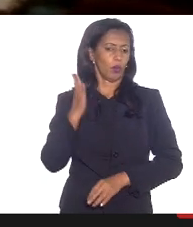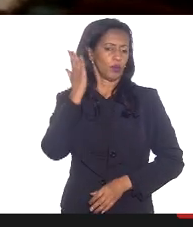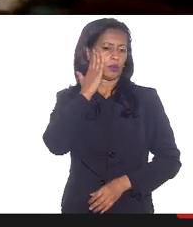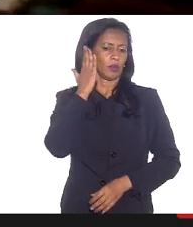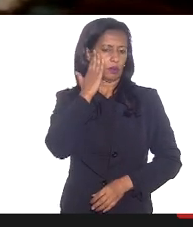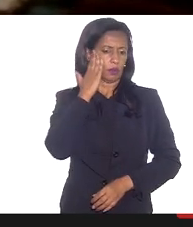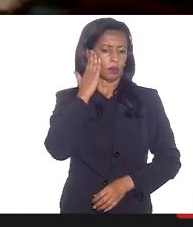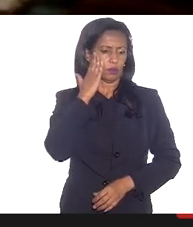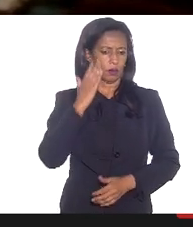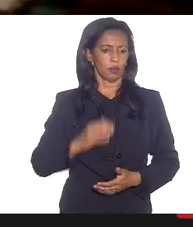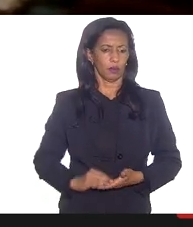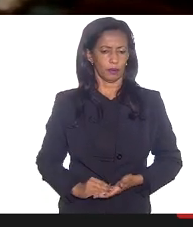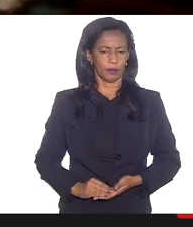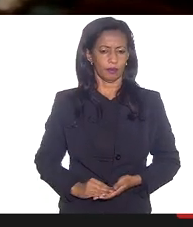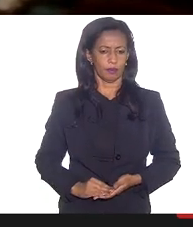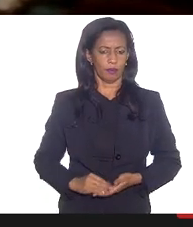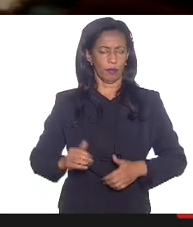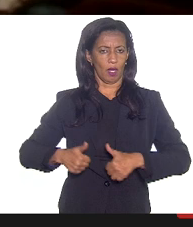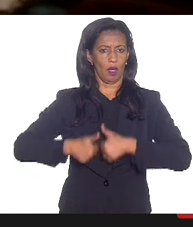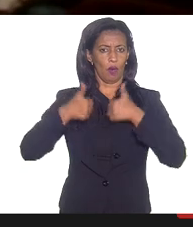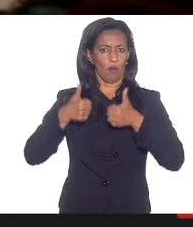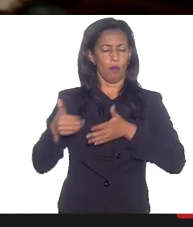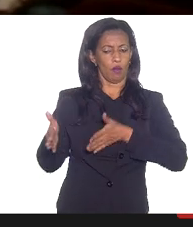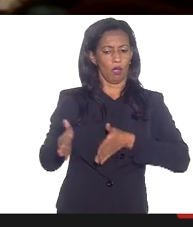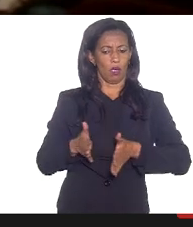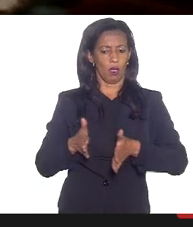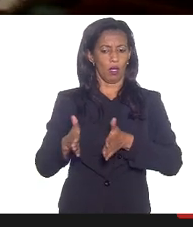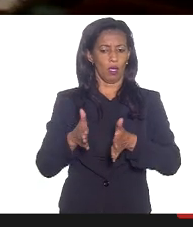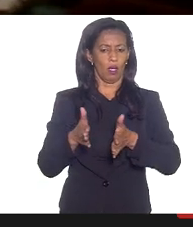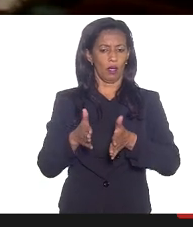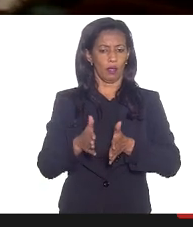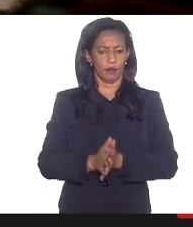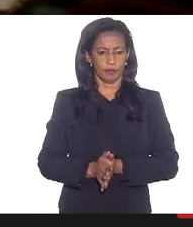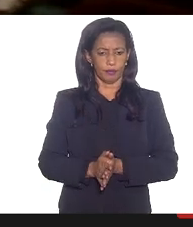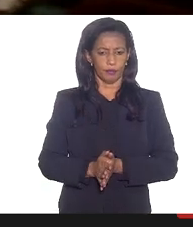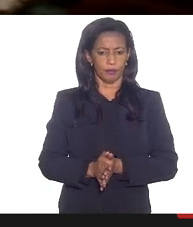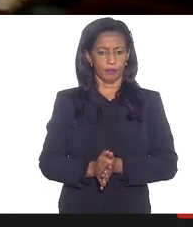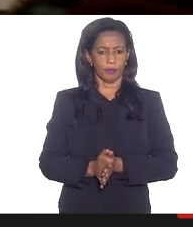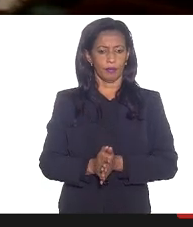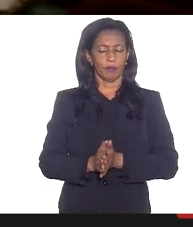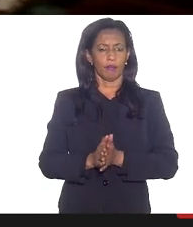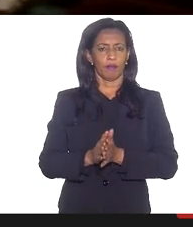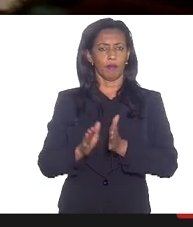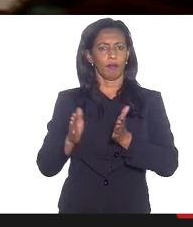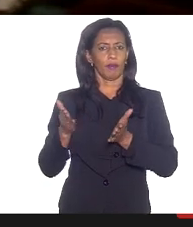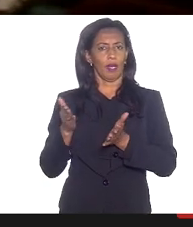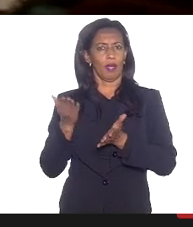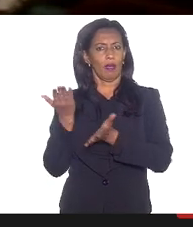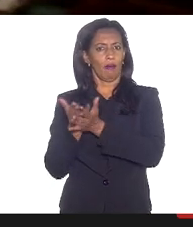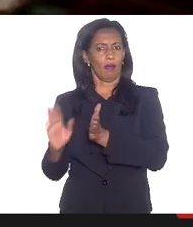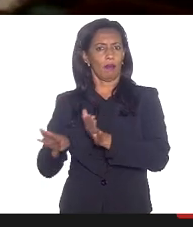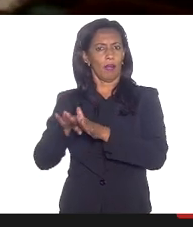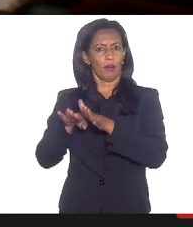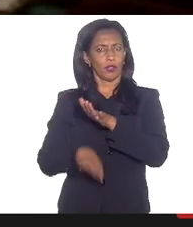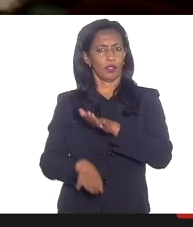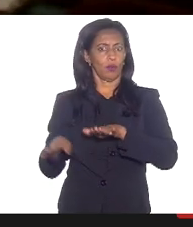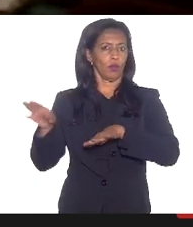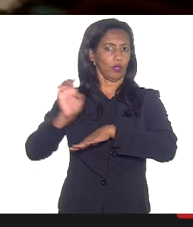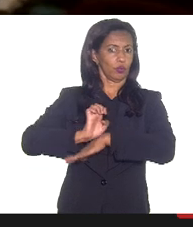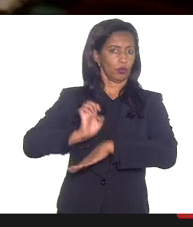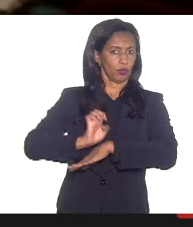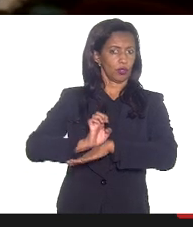ser o melhor caminho para diminuir as desigualdades, não só no nosso estado,